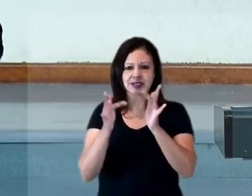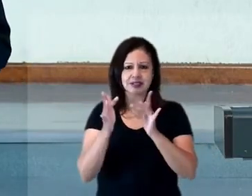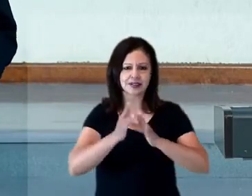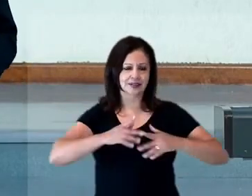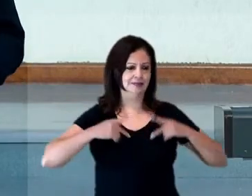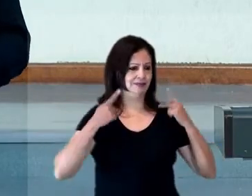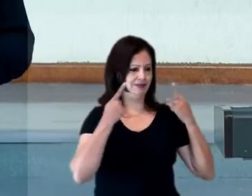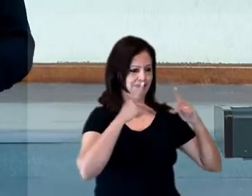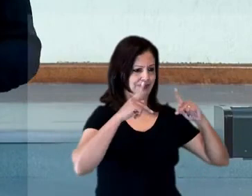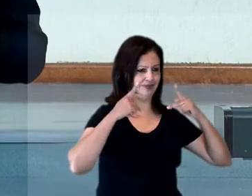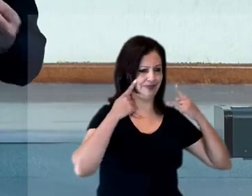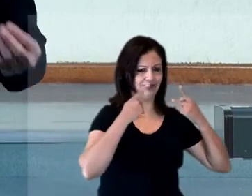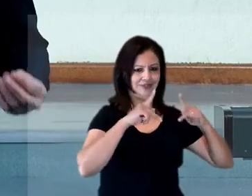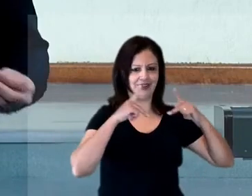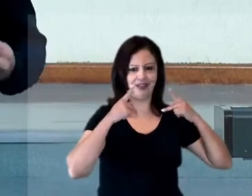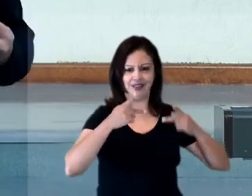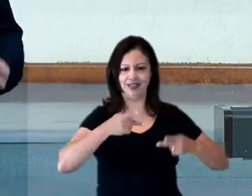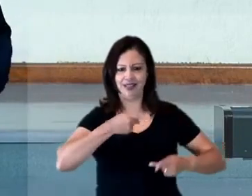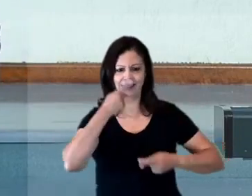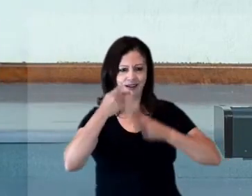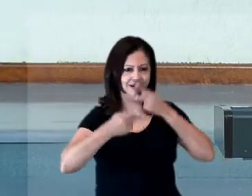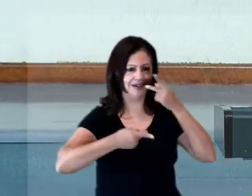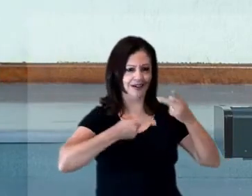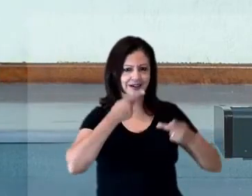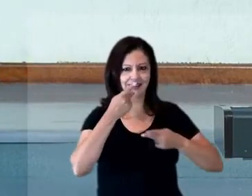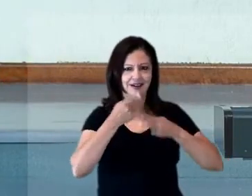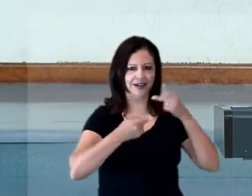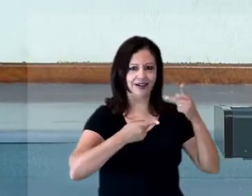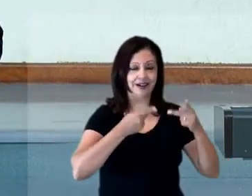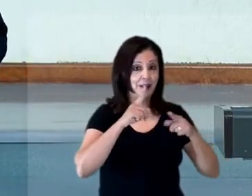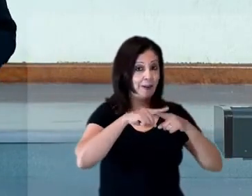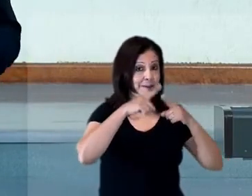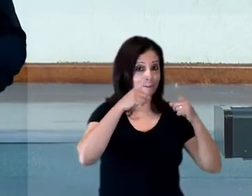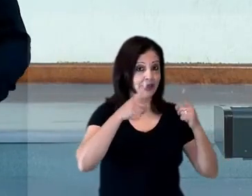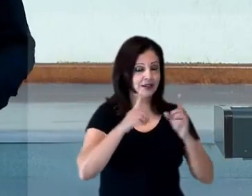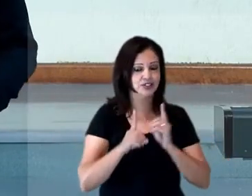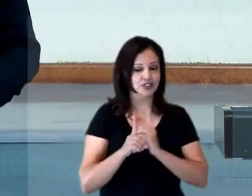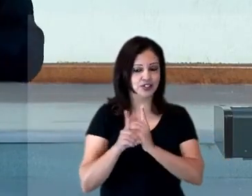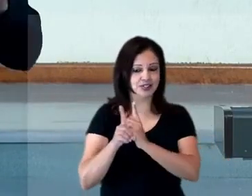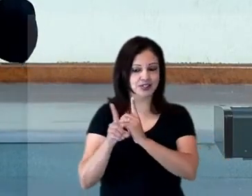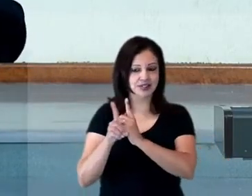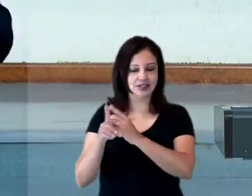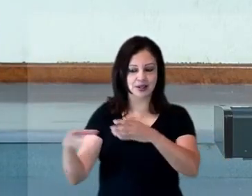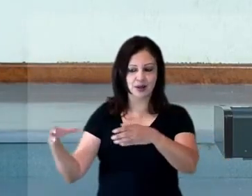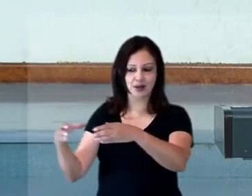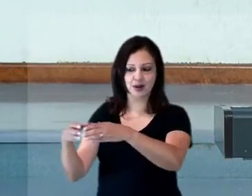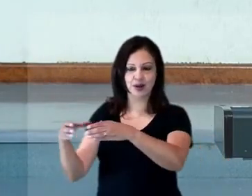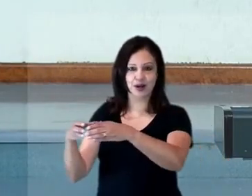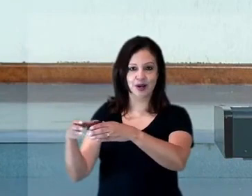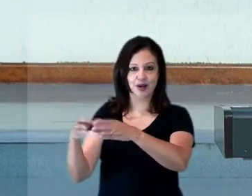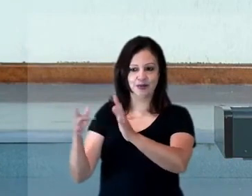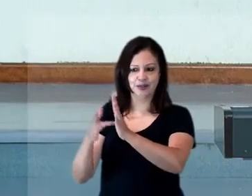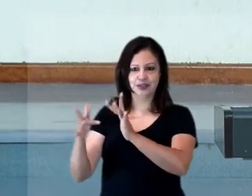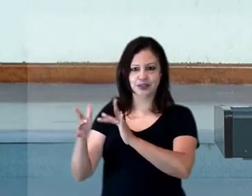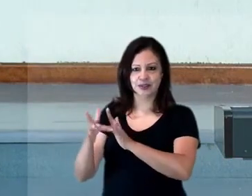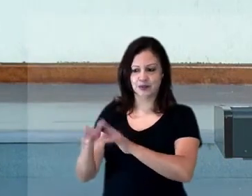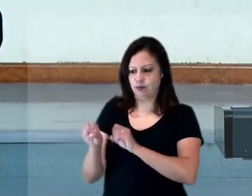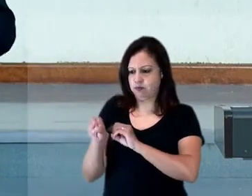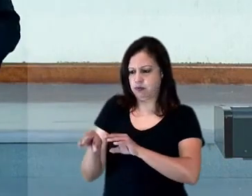multidões, mas dava um ensino mais profundo e pessoal a seus discípulos, como vemos em